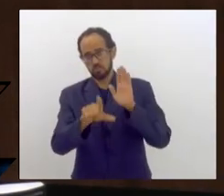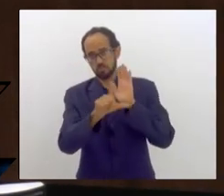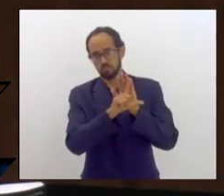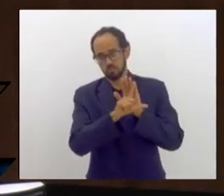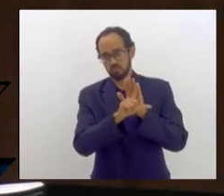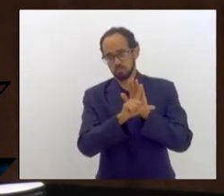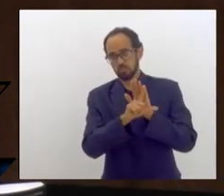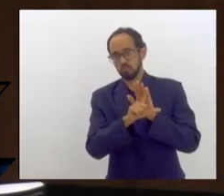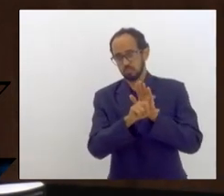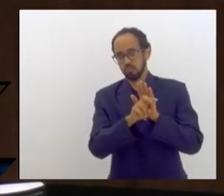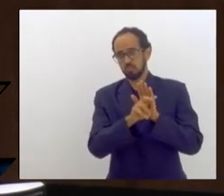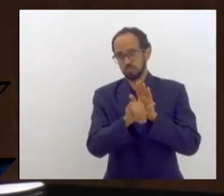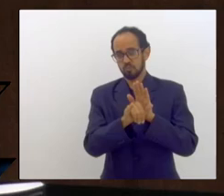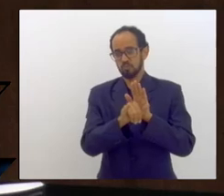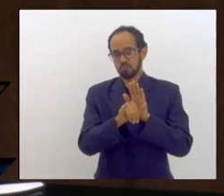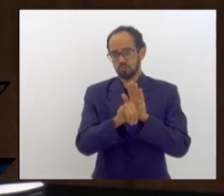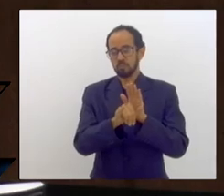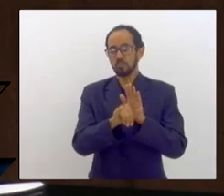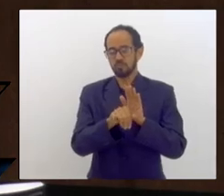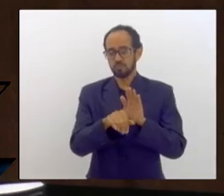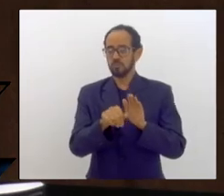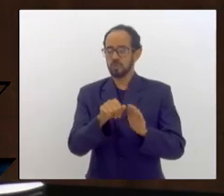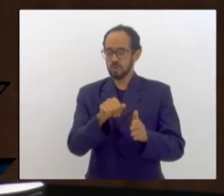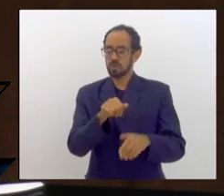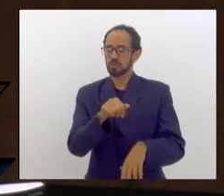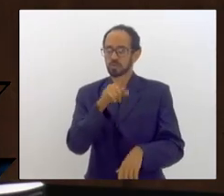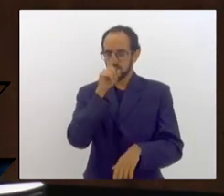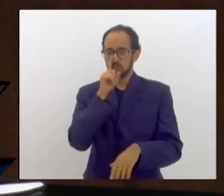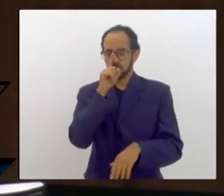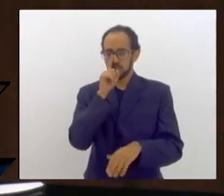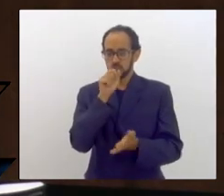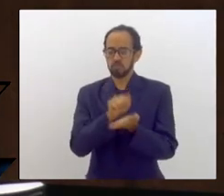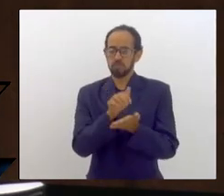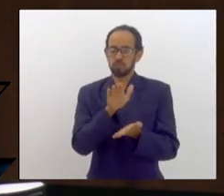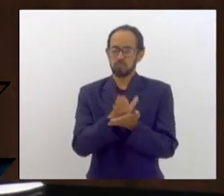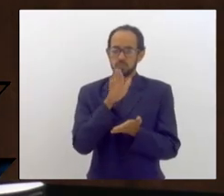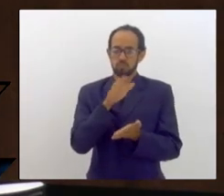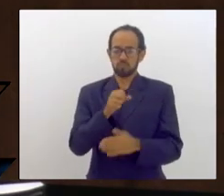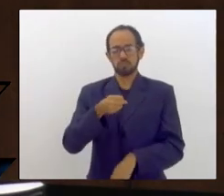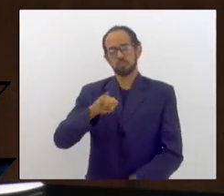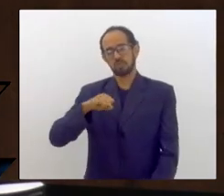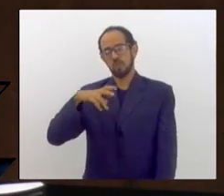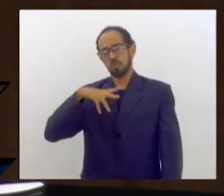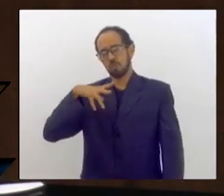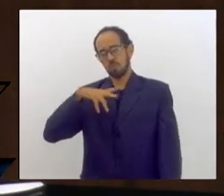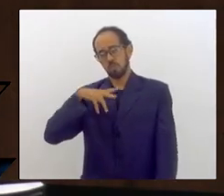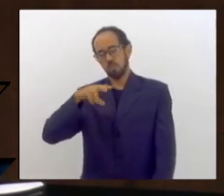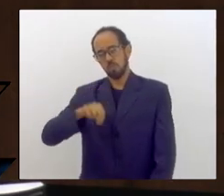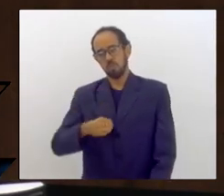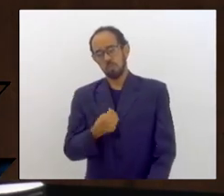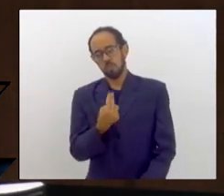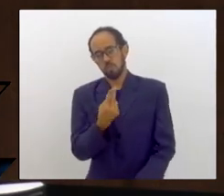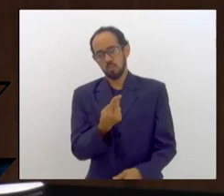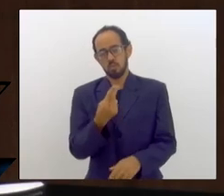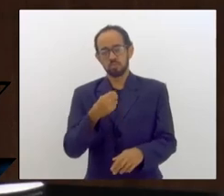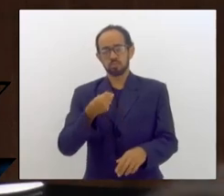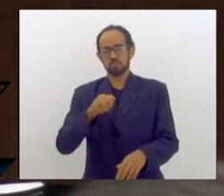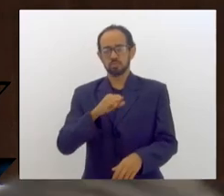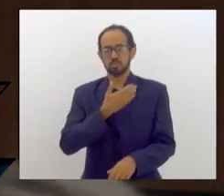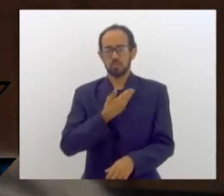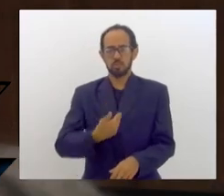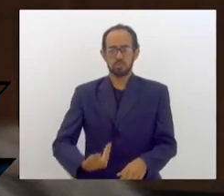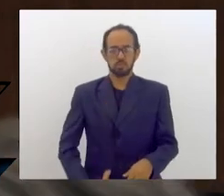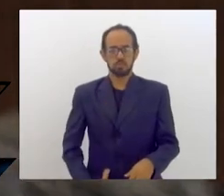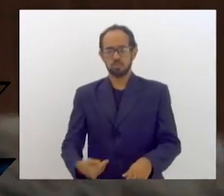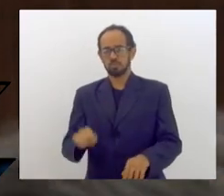lei estará sujeito às sanções previstas, se for um hospital particular, no Código da Defesa ao Consumidor, e no caso de se